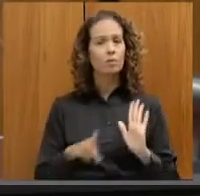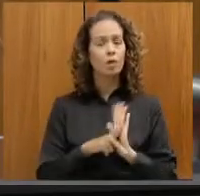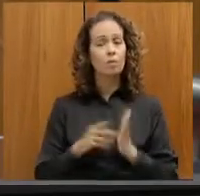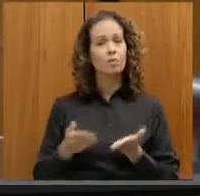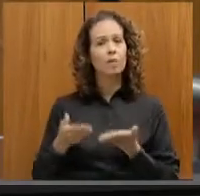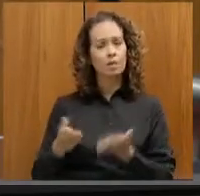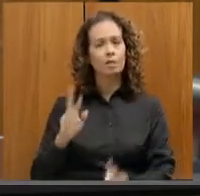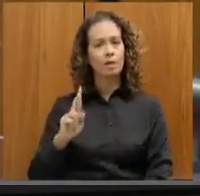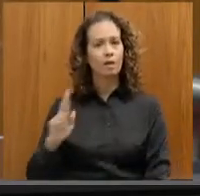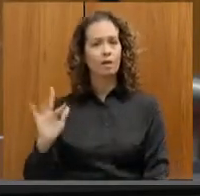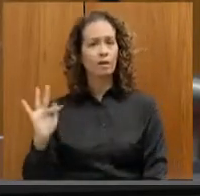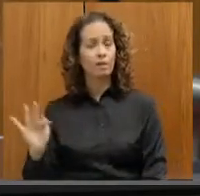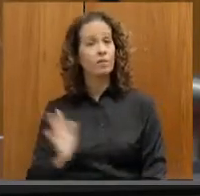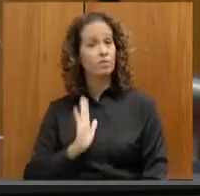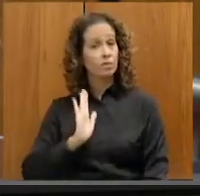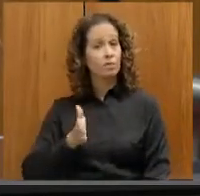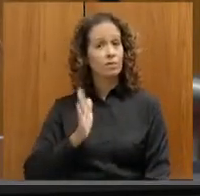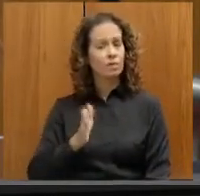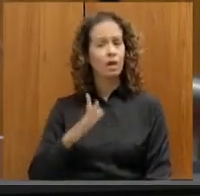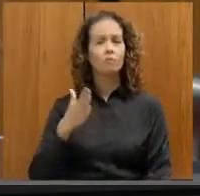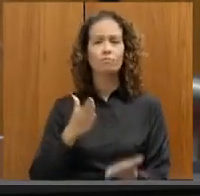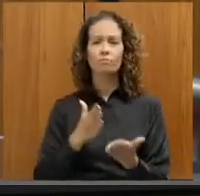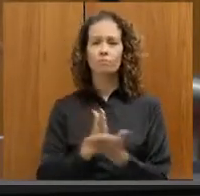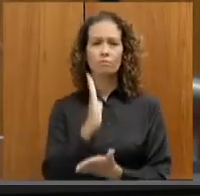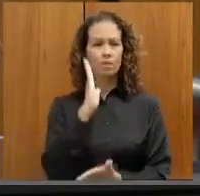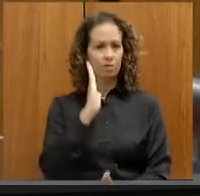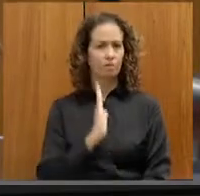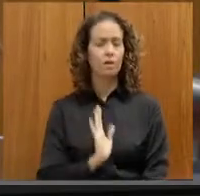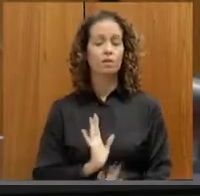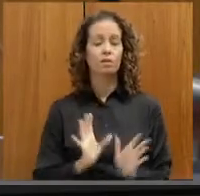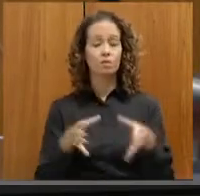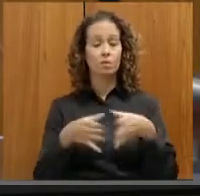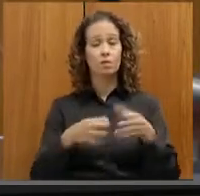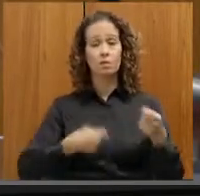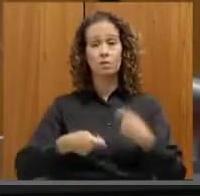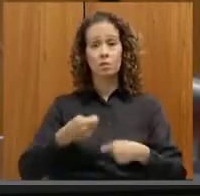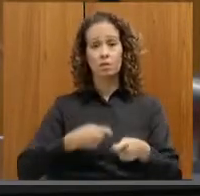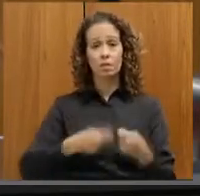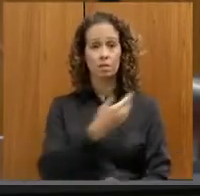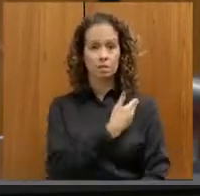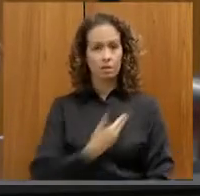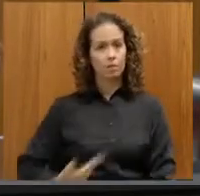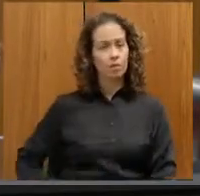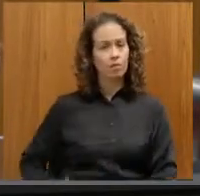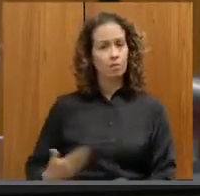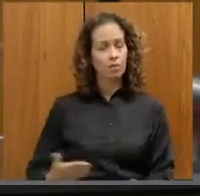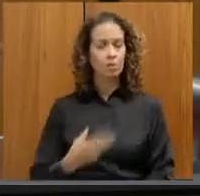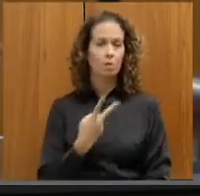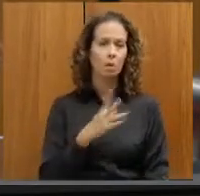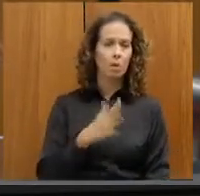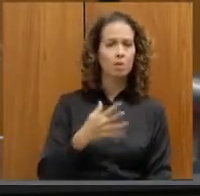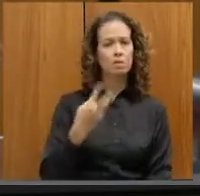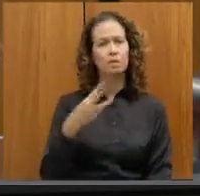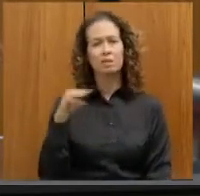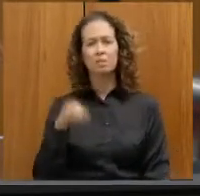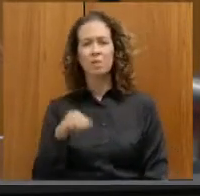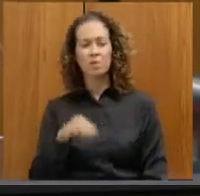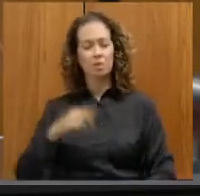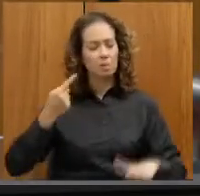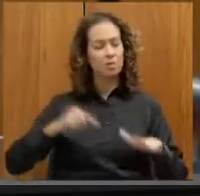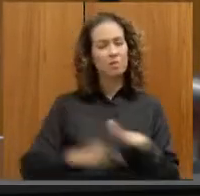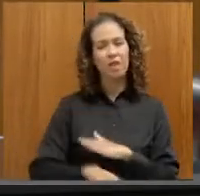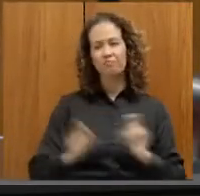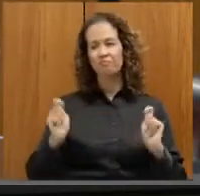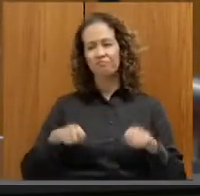de recuperação fiscal Como já está aprovada na comissão de administração pública em dois três minutos não é possível